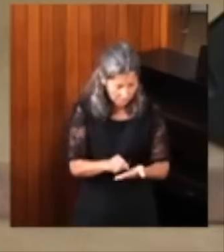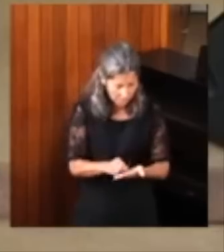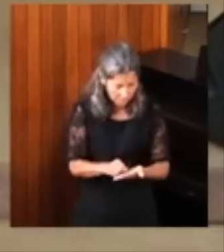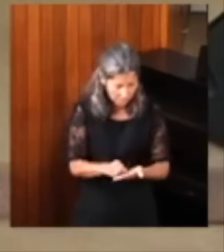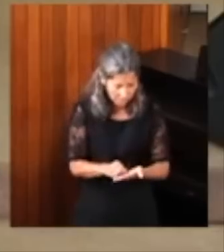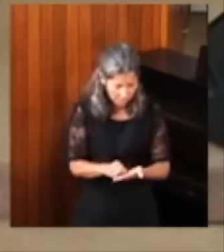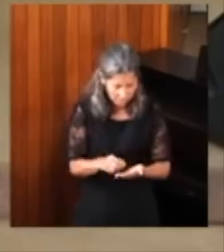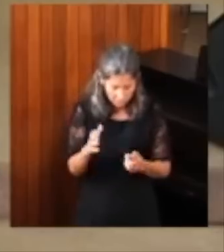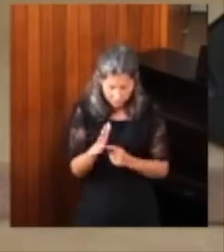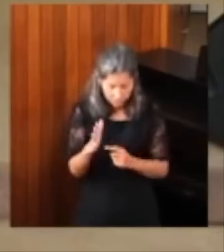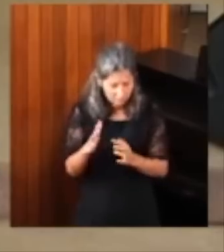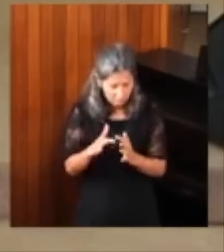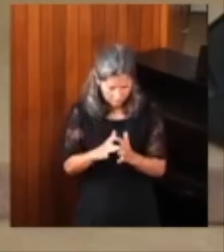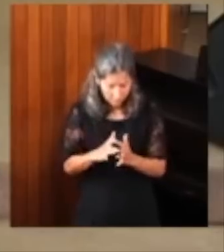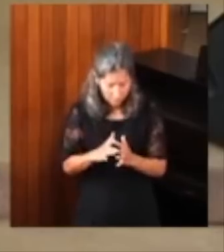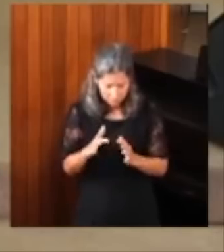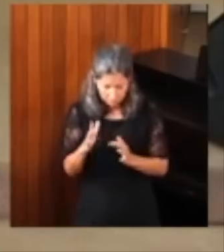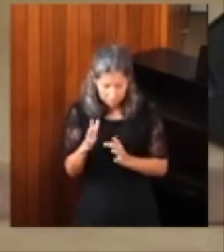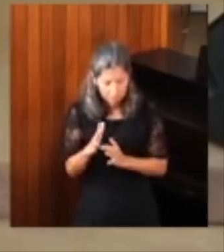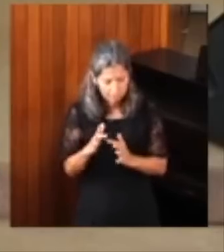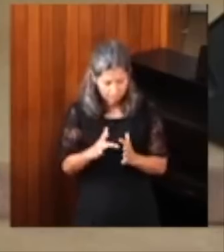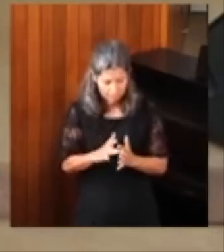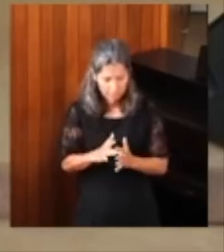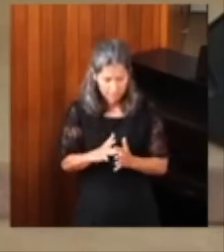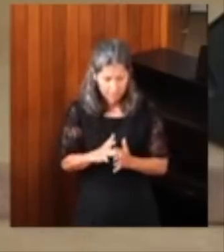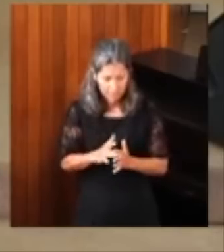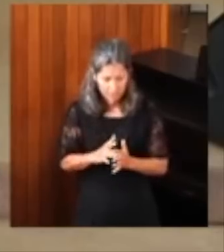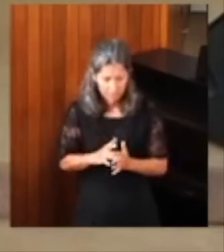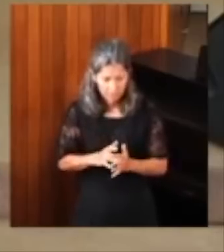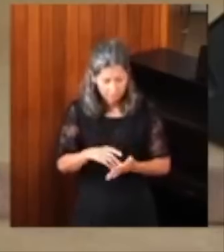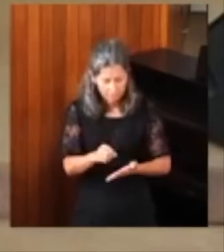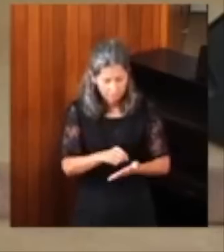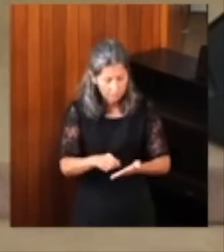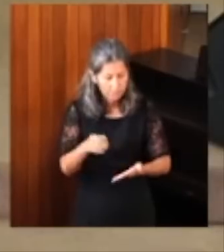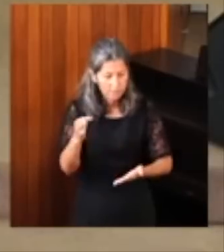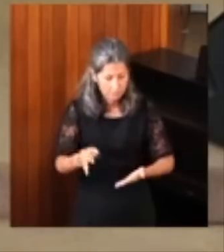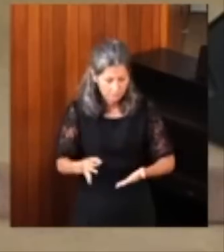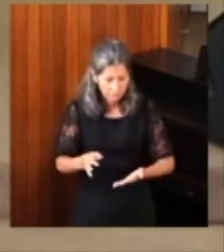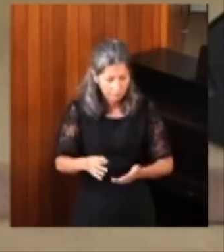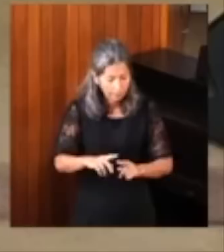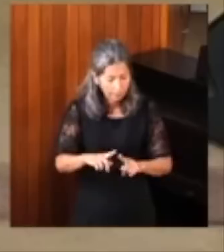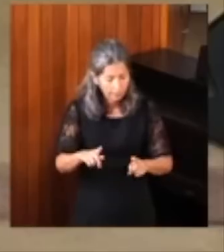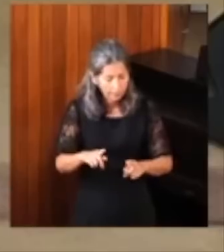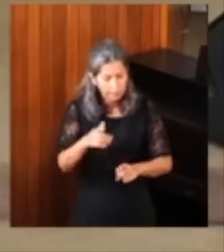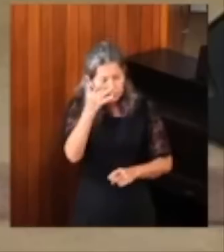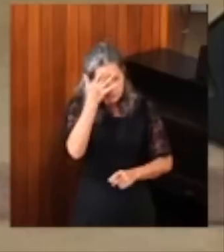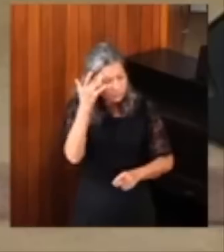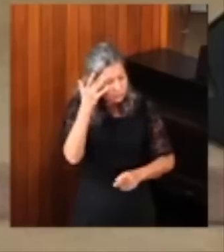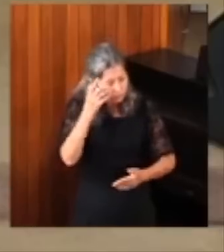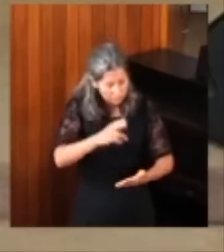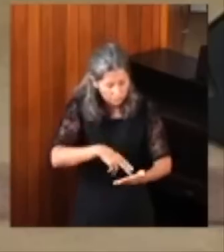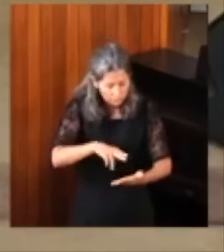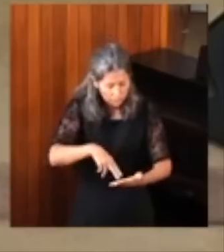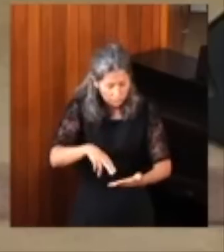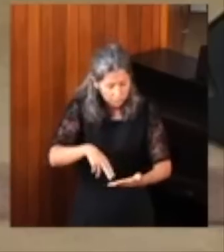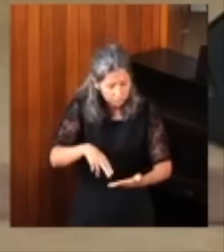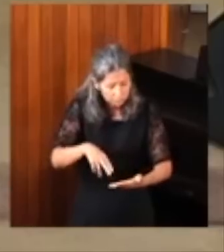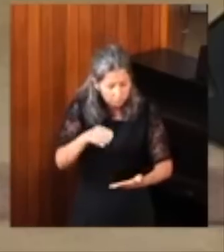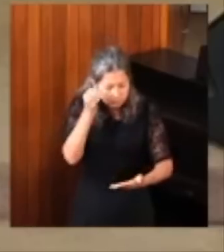da semana profética, ia morrer na cruz do Calvário. E isso causou também um desapontamento. Lembra dos discípulos de